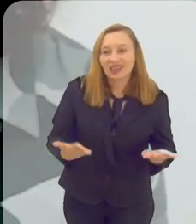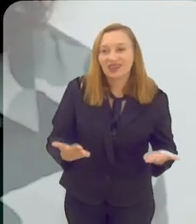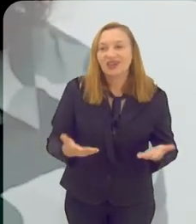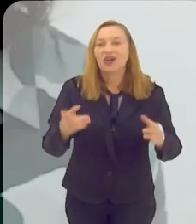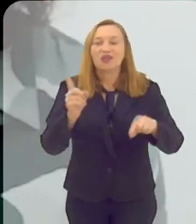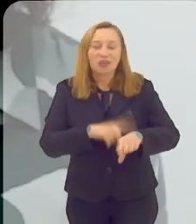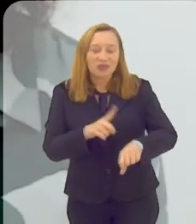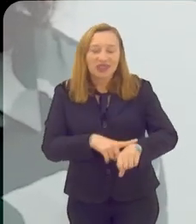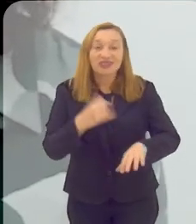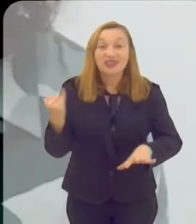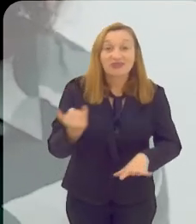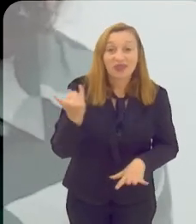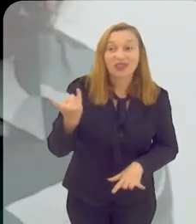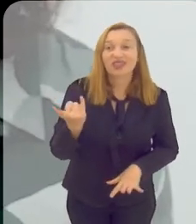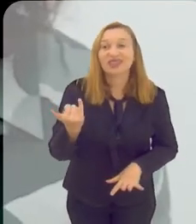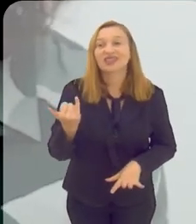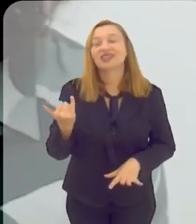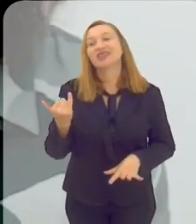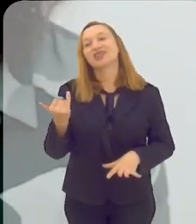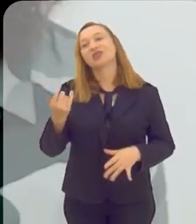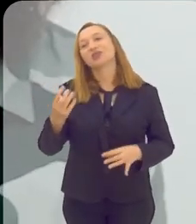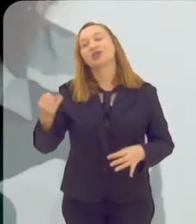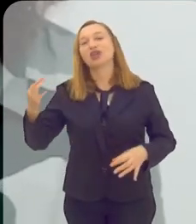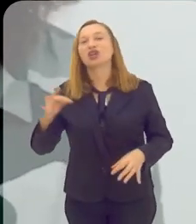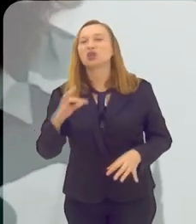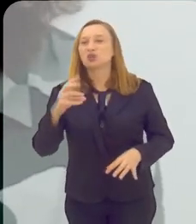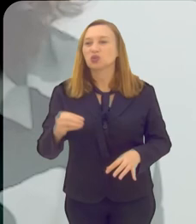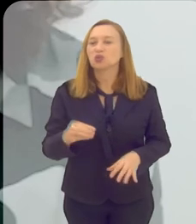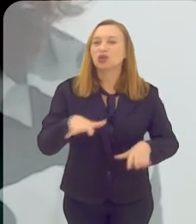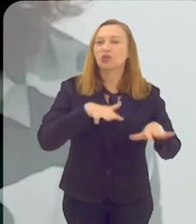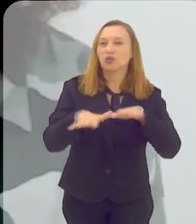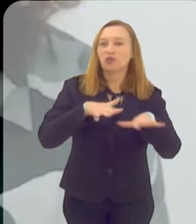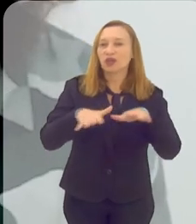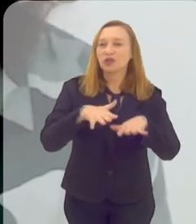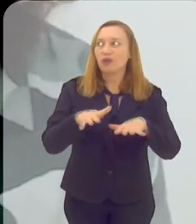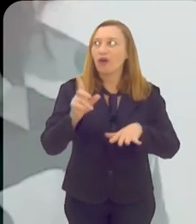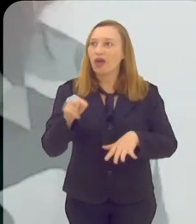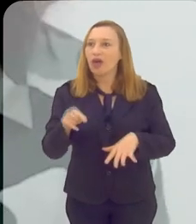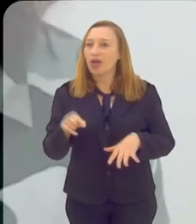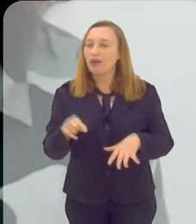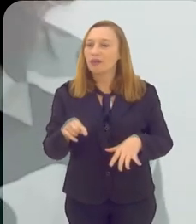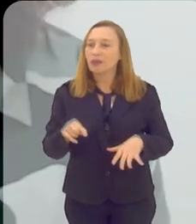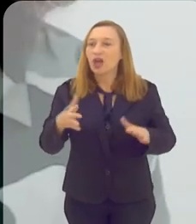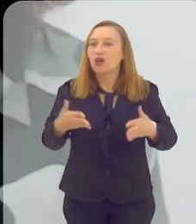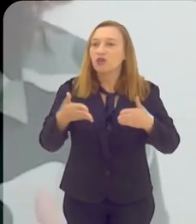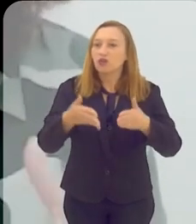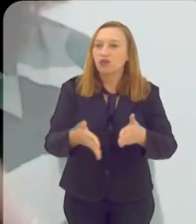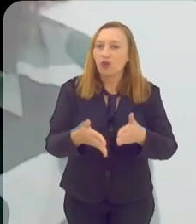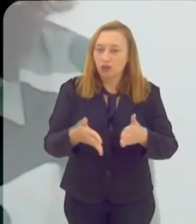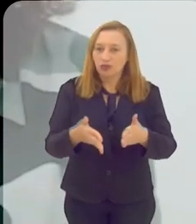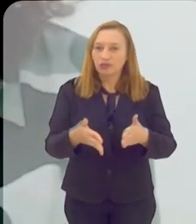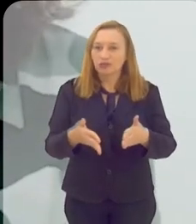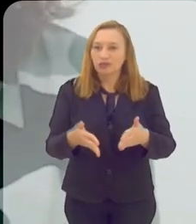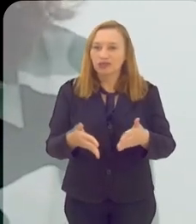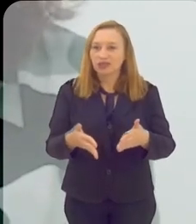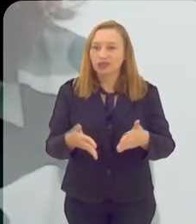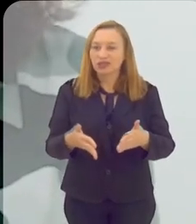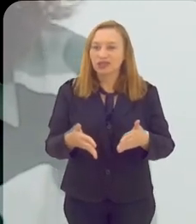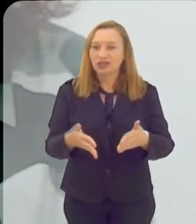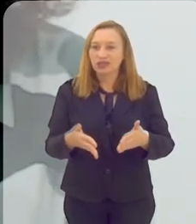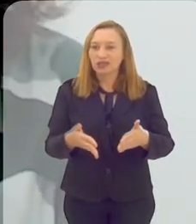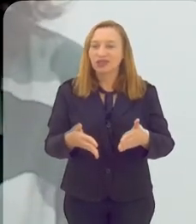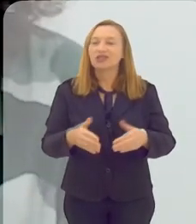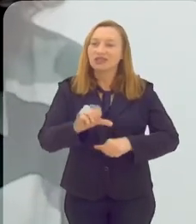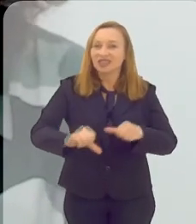sociedade. Então, é um movimento muito interessante, mas mais do que isso, do que um movimento, é um foco na ação